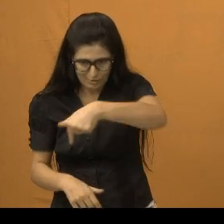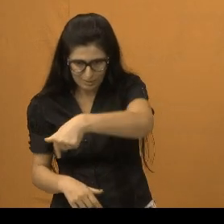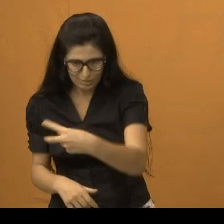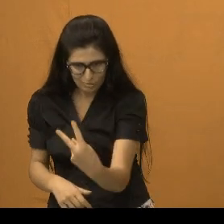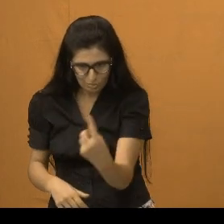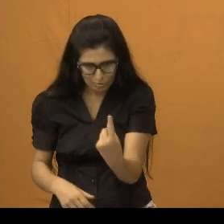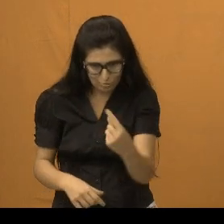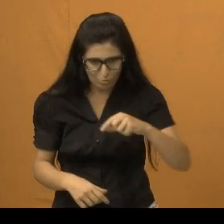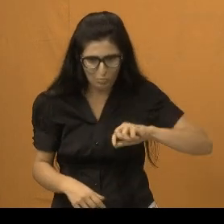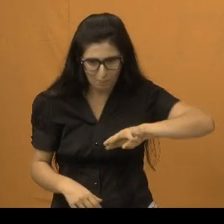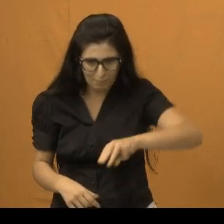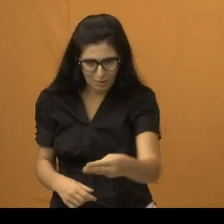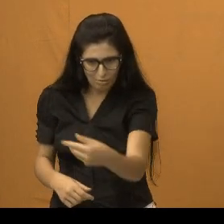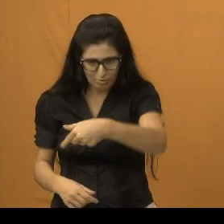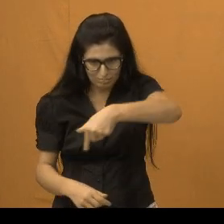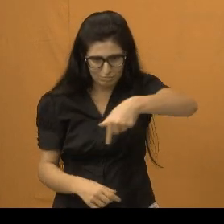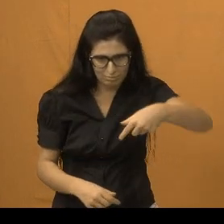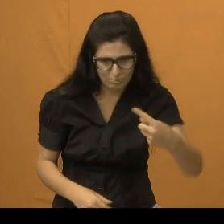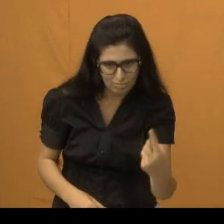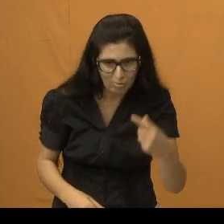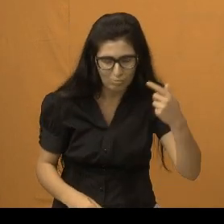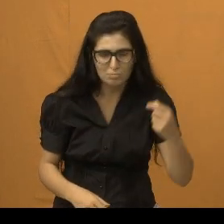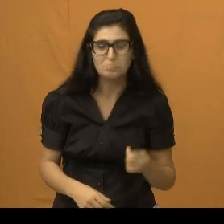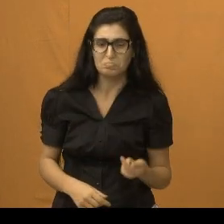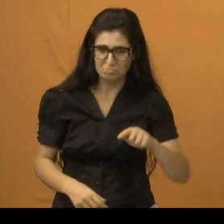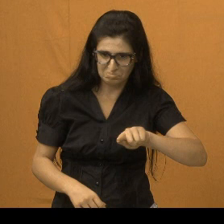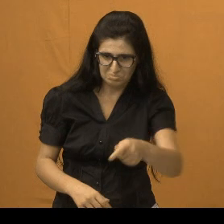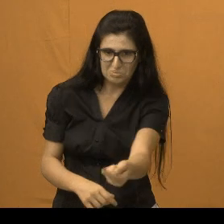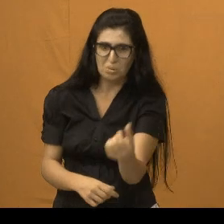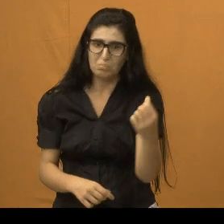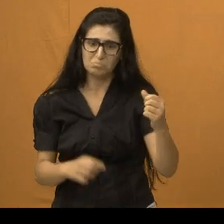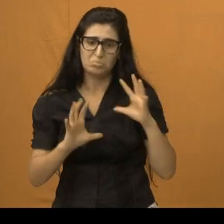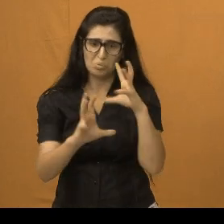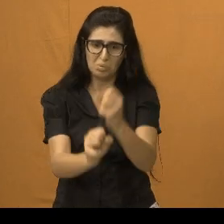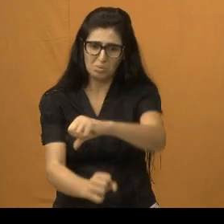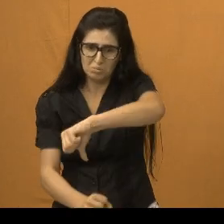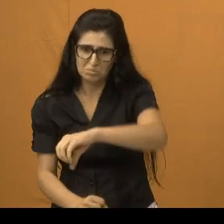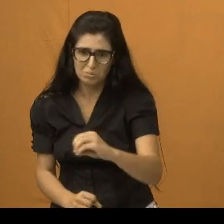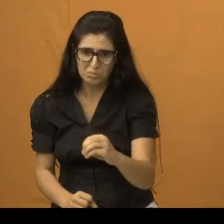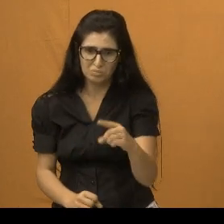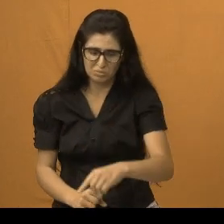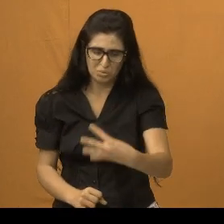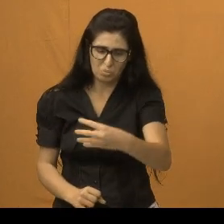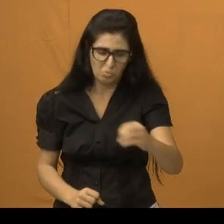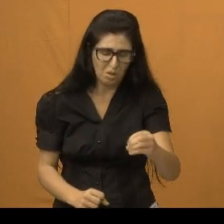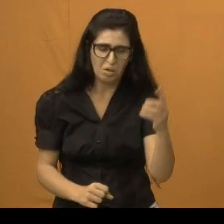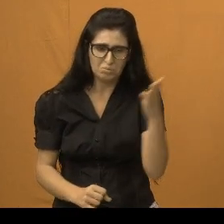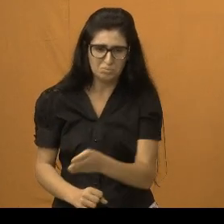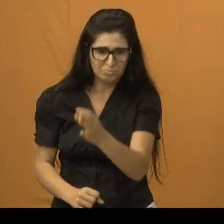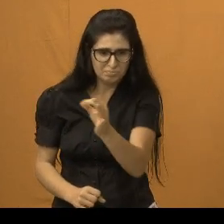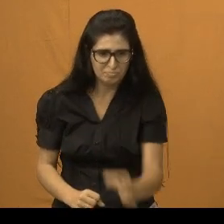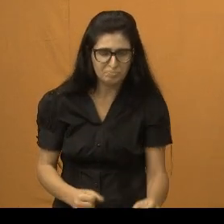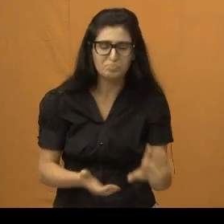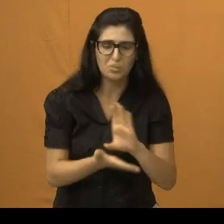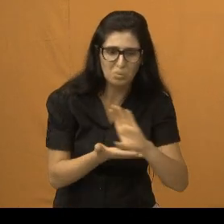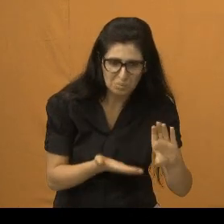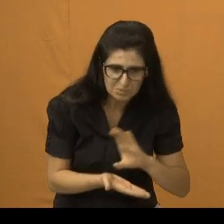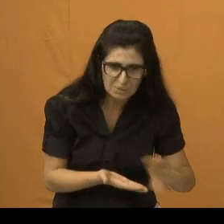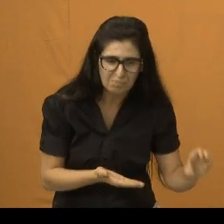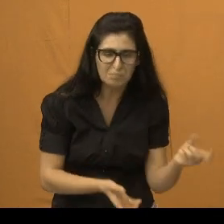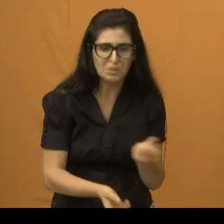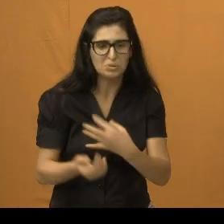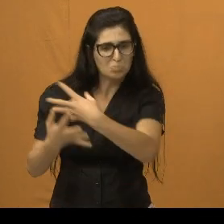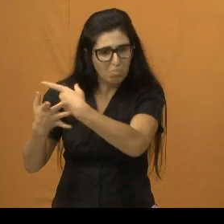721.771.000, totalizando em média 90,40% de todo o orçamento. E nesse quadro nós temos aqui o pessoal